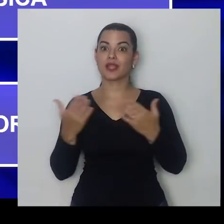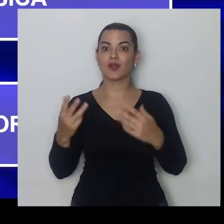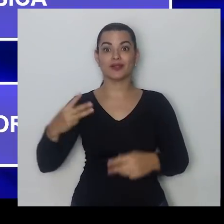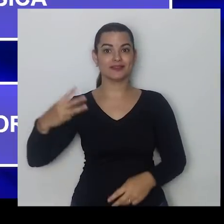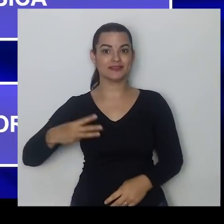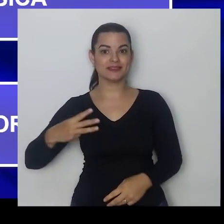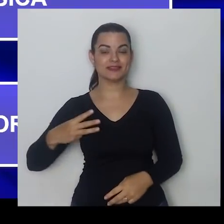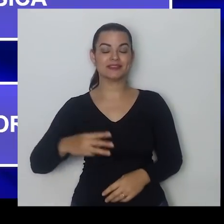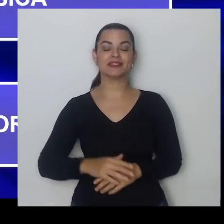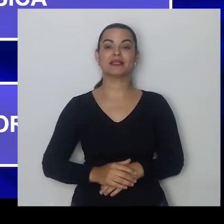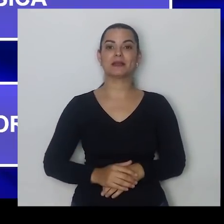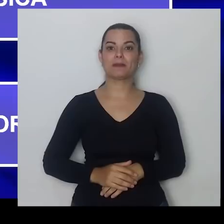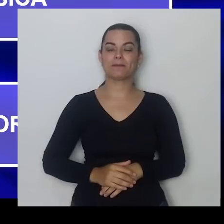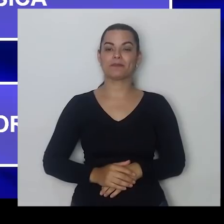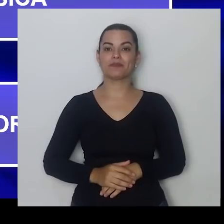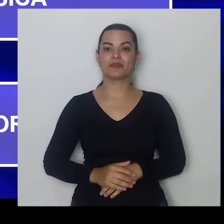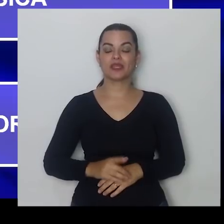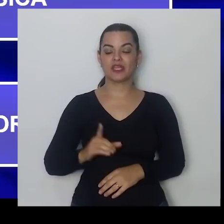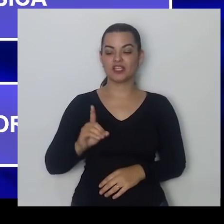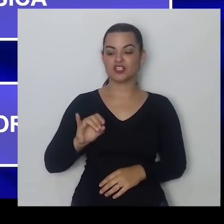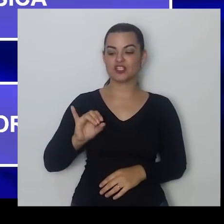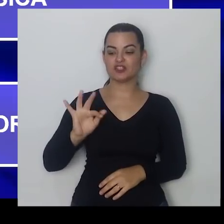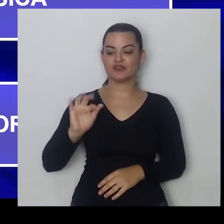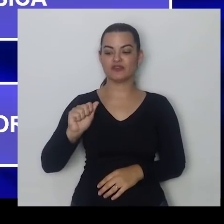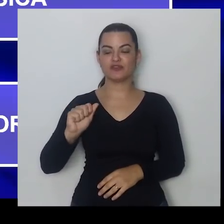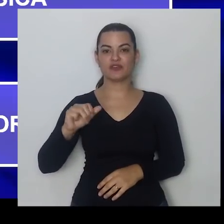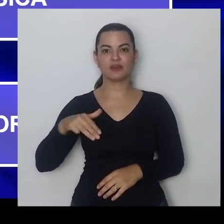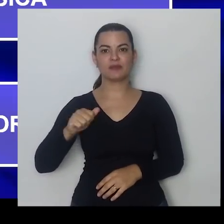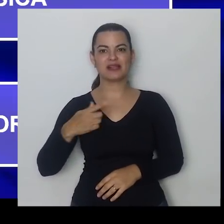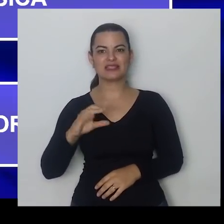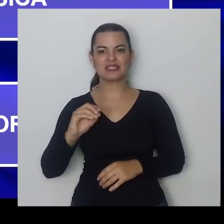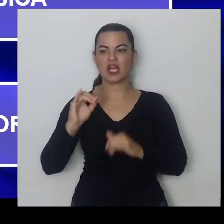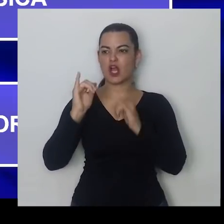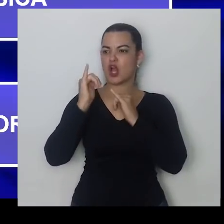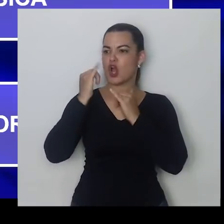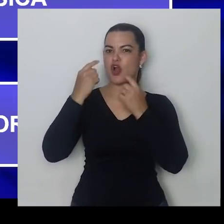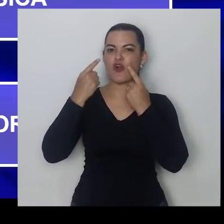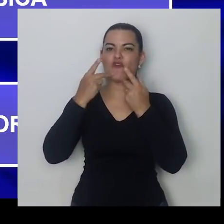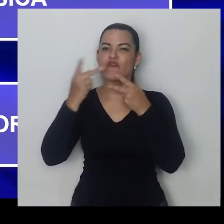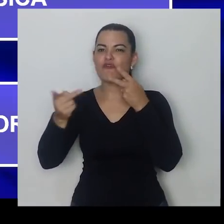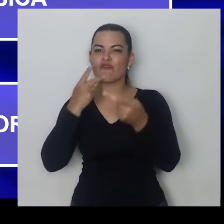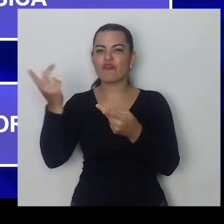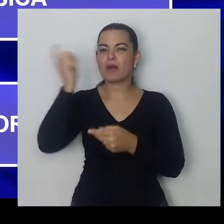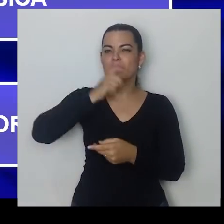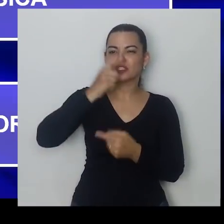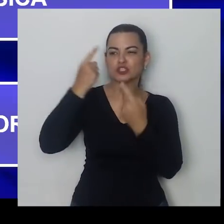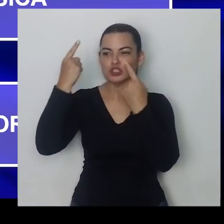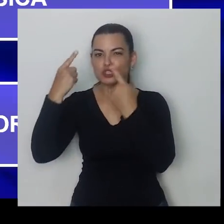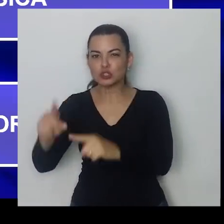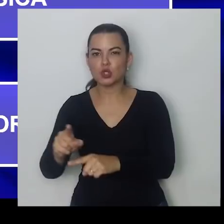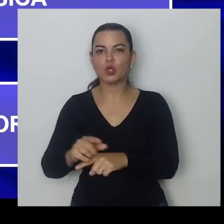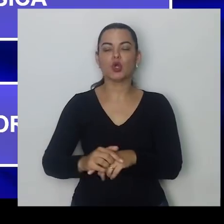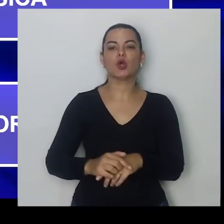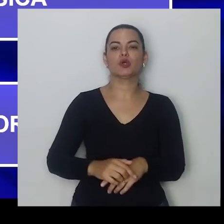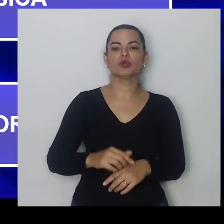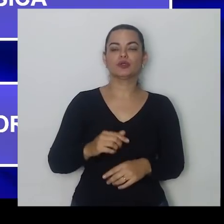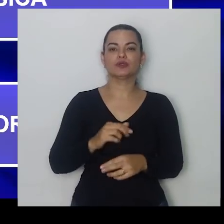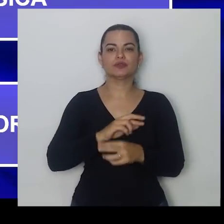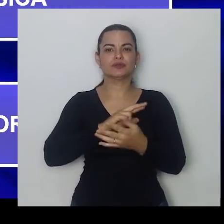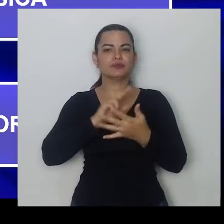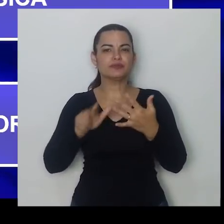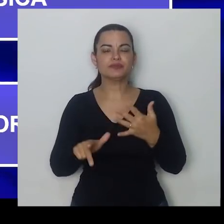Agora, valendo aí mais alguns pontinhos. Difamação, calúnia e